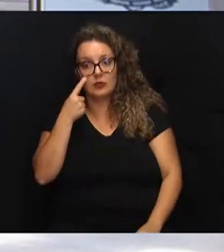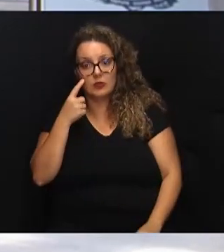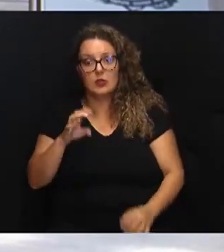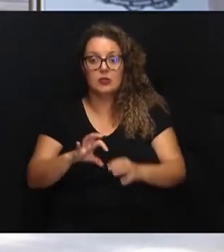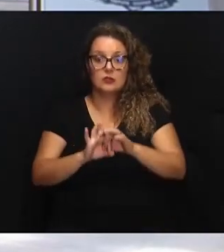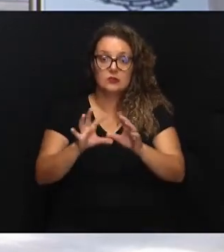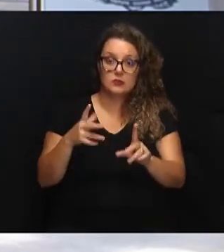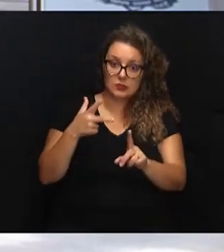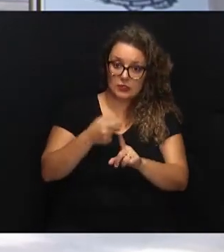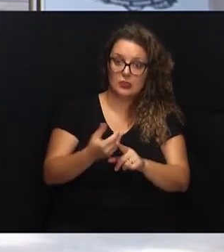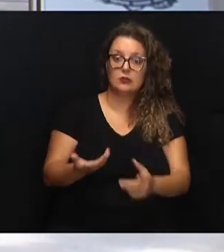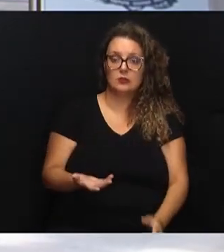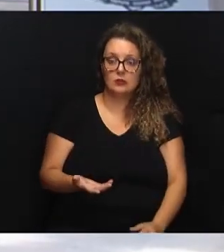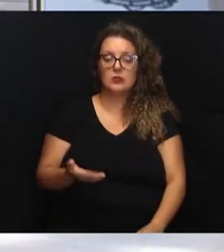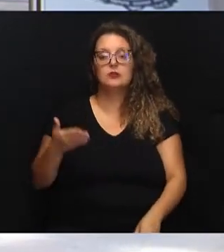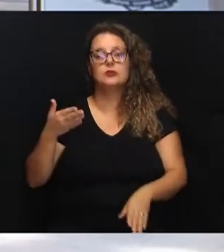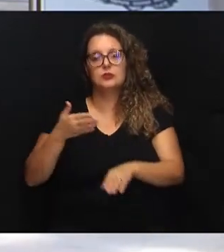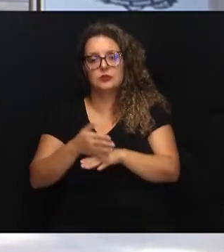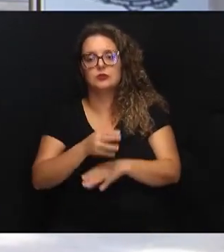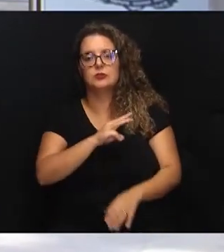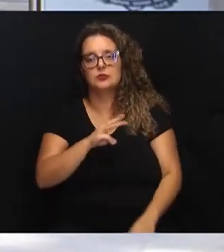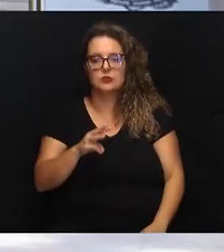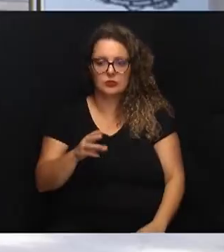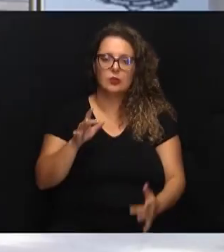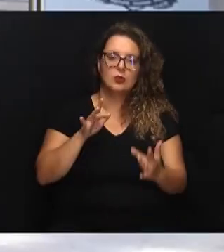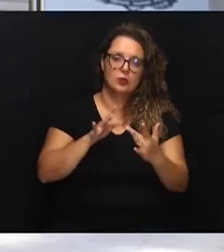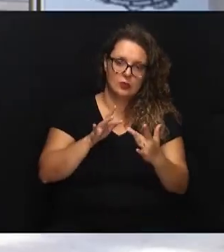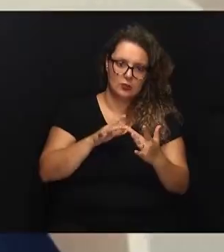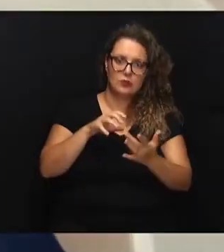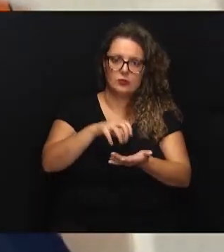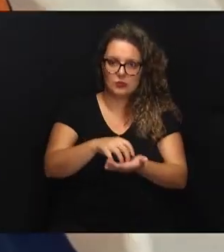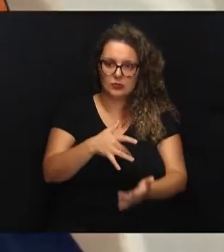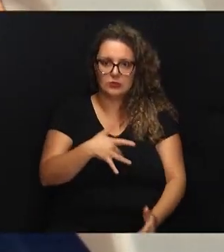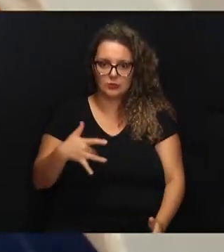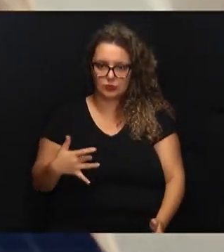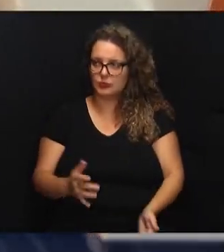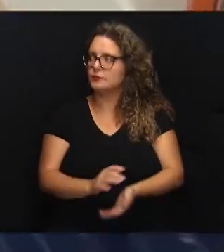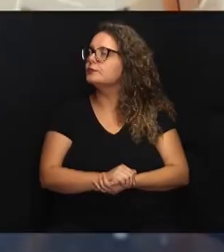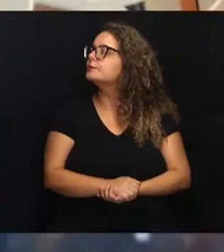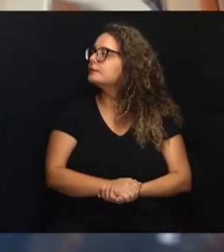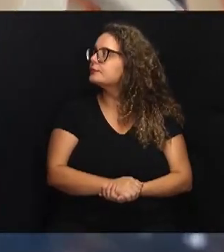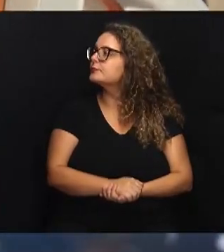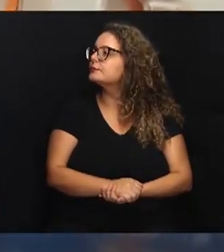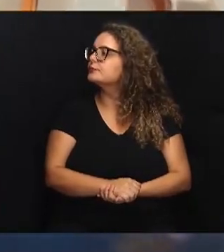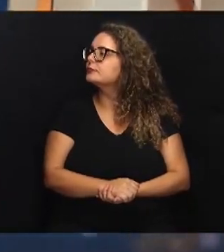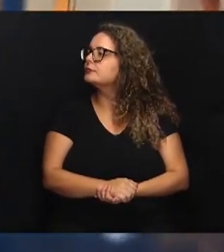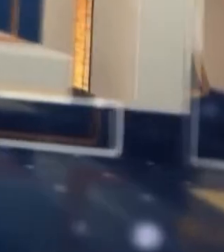das doses. Basta acessar o site ou entrar em contato com o centro de saúde.